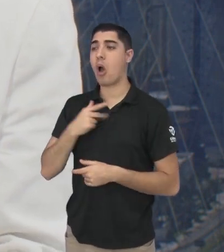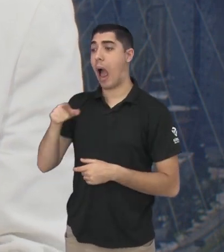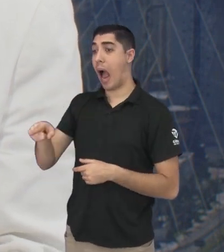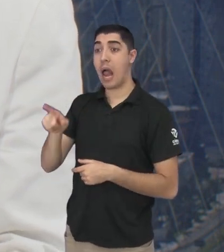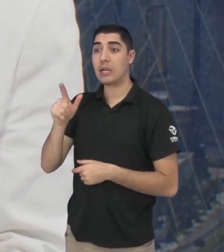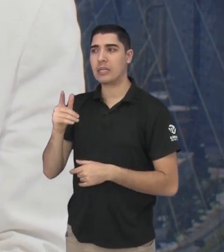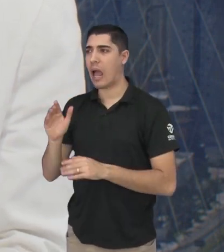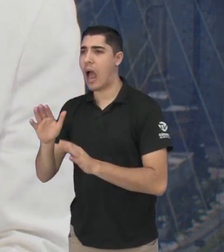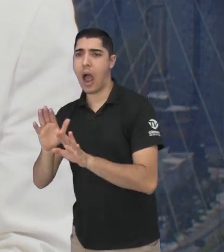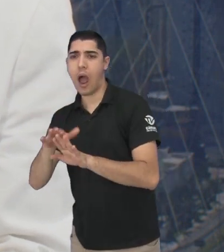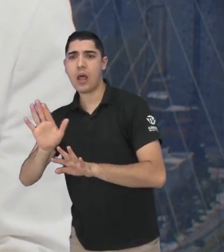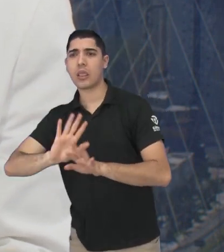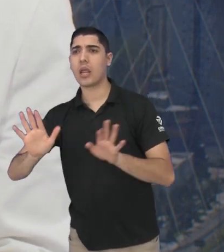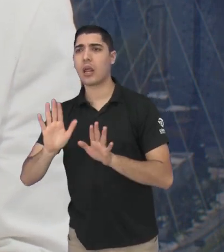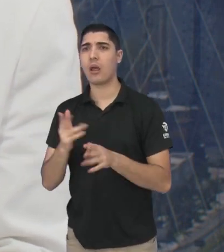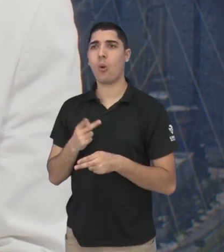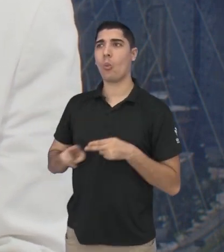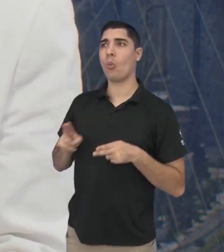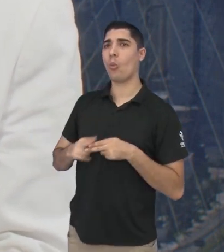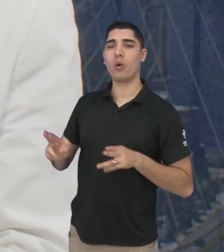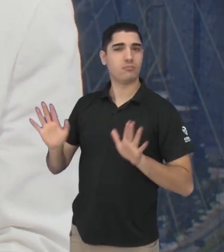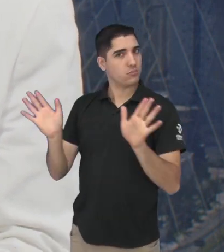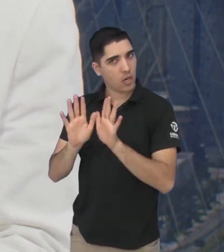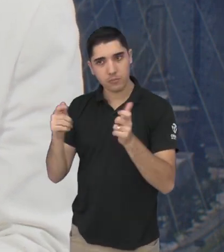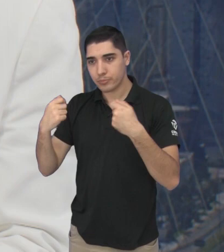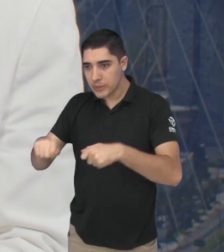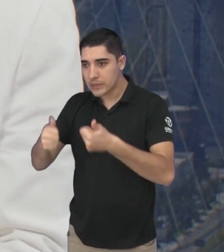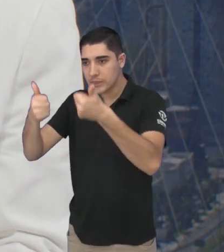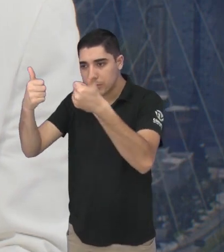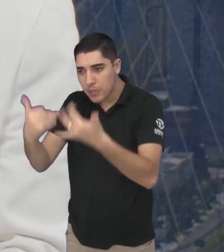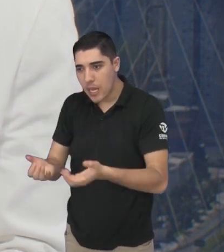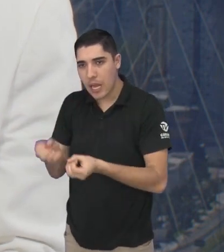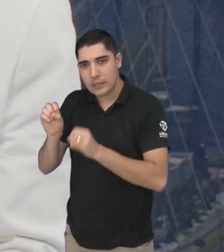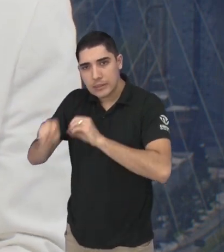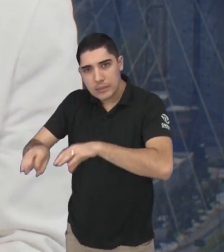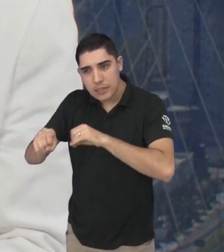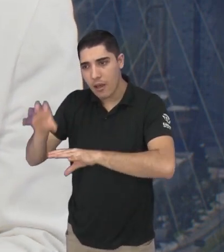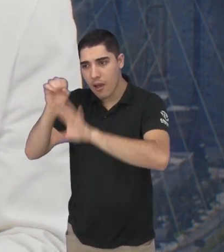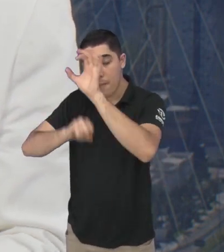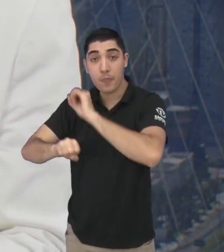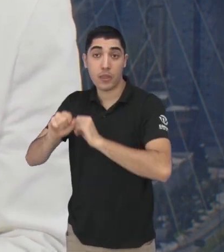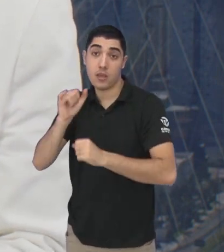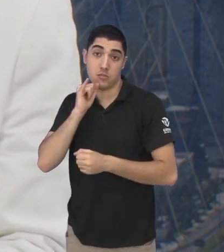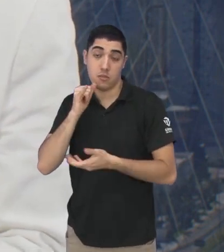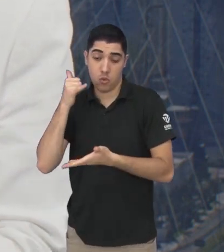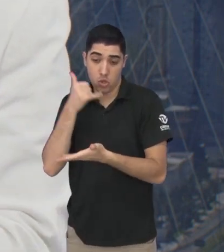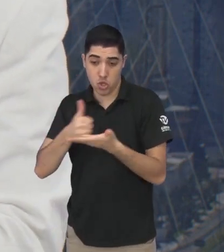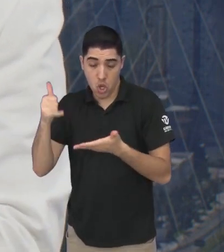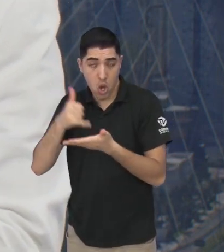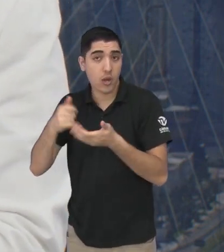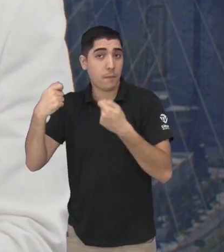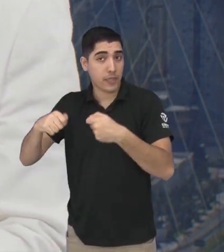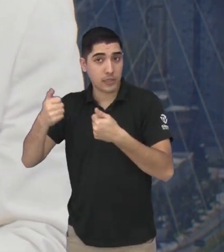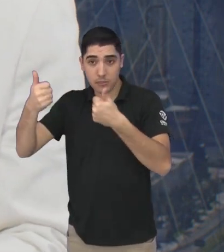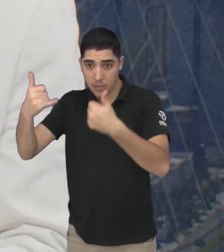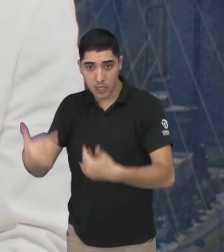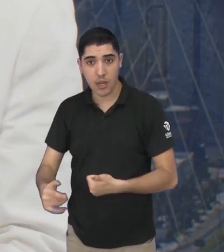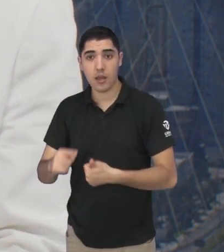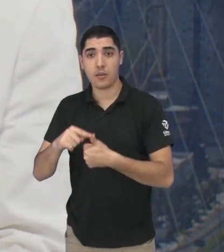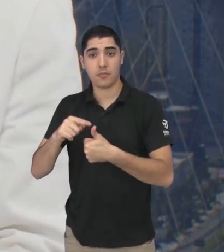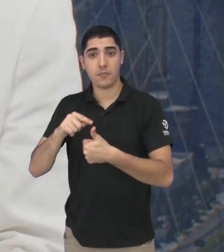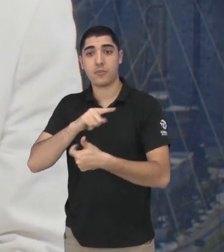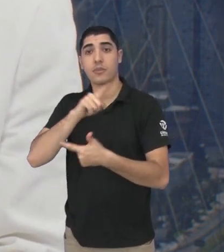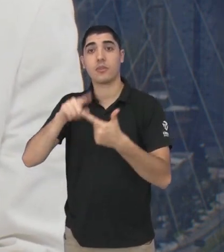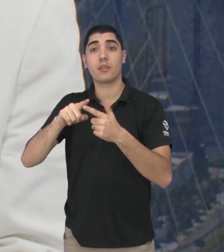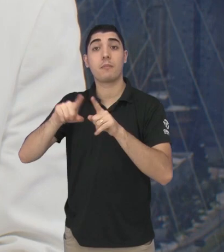blindar mais. É necessário se falar. Assim como é necessário se falar sobre drogas, é necessário se falar